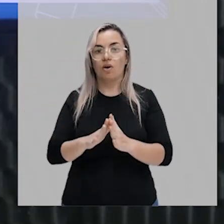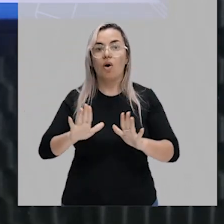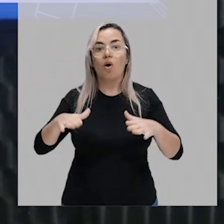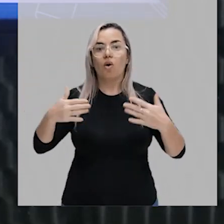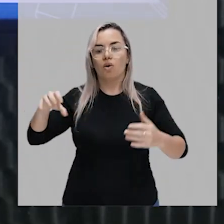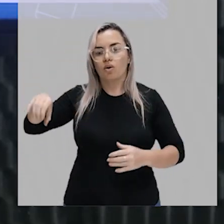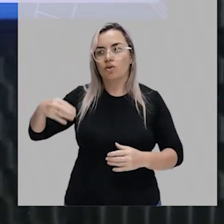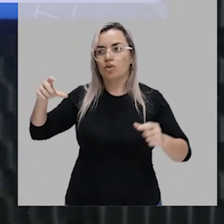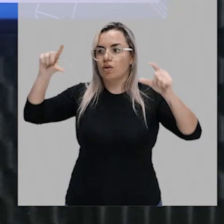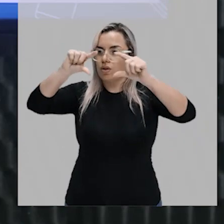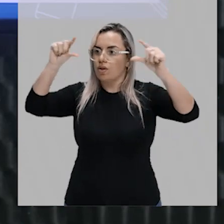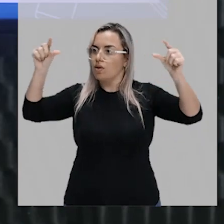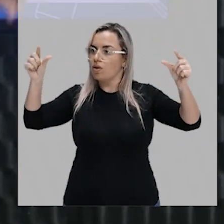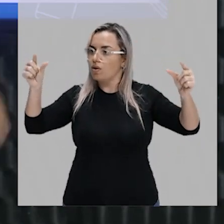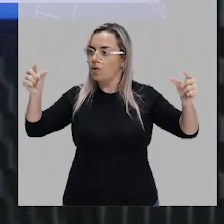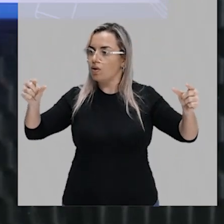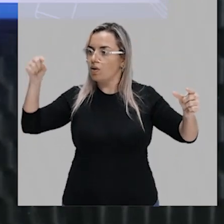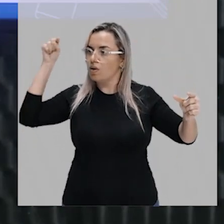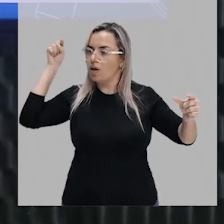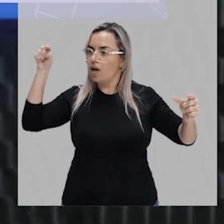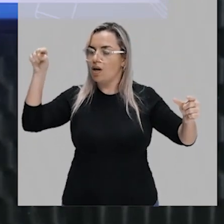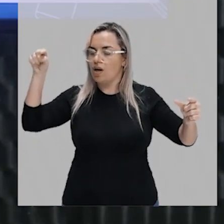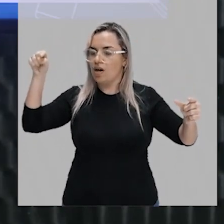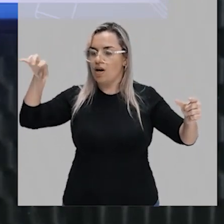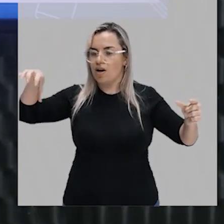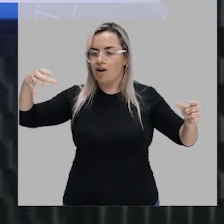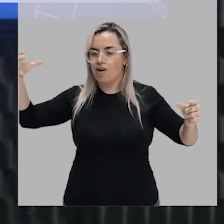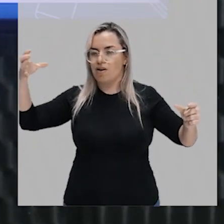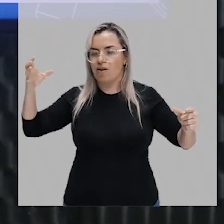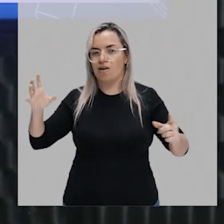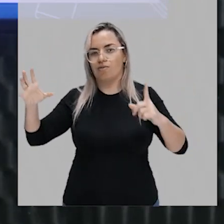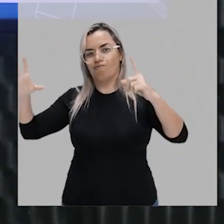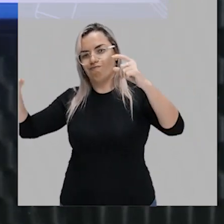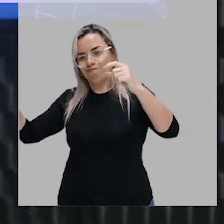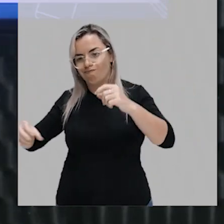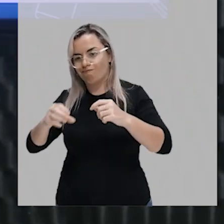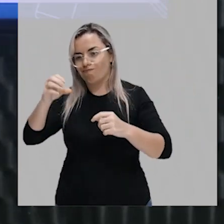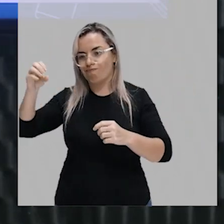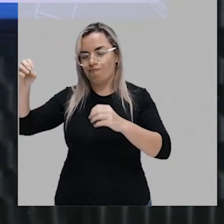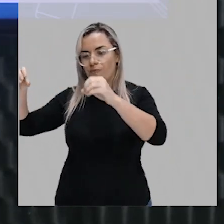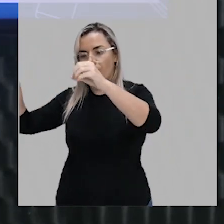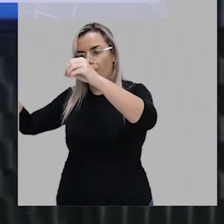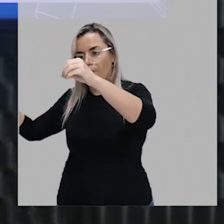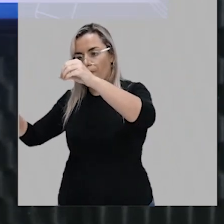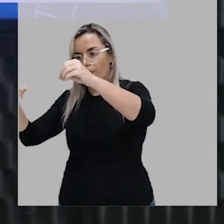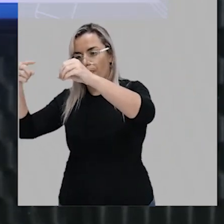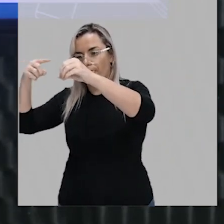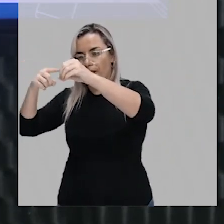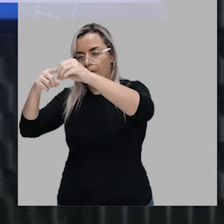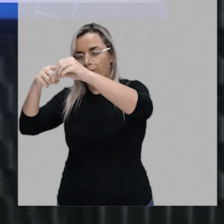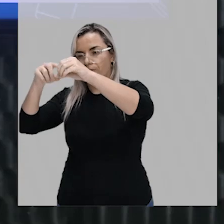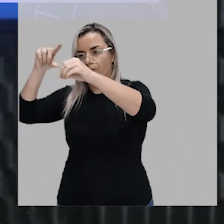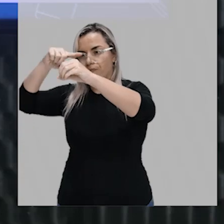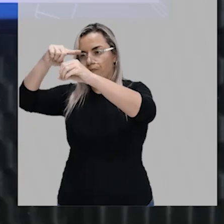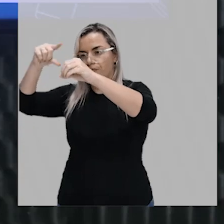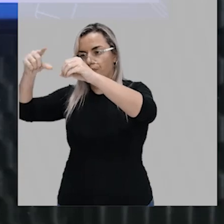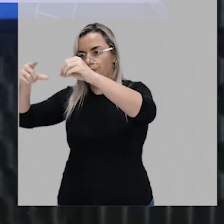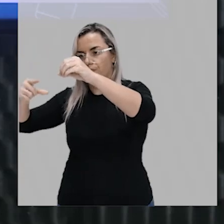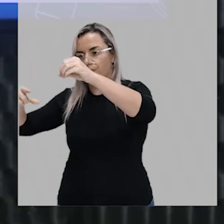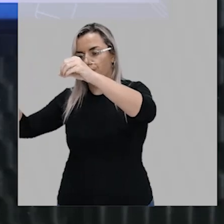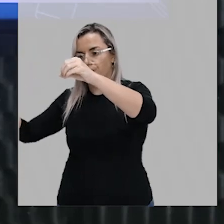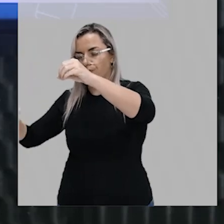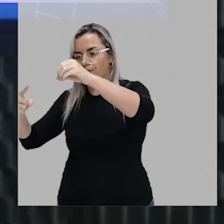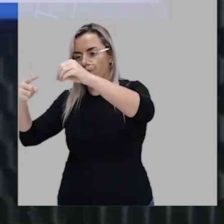Nesse canalzinho aqui, que a gente chama de tuba uterina, certo? Então, quando acontece a fecundação, esse